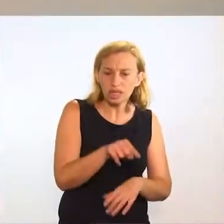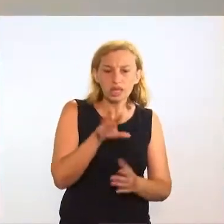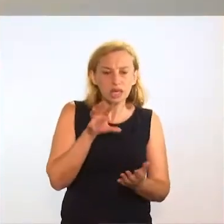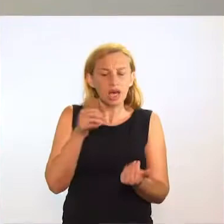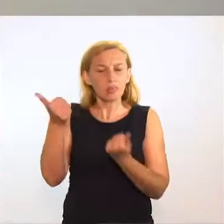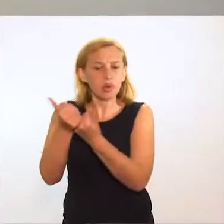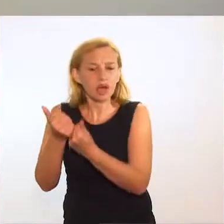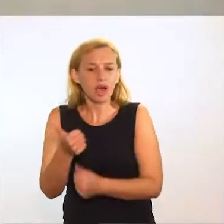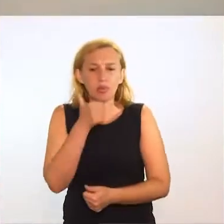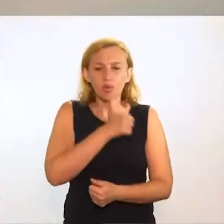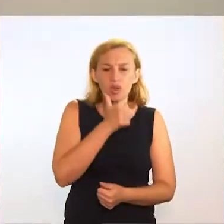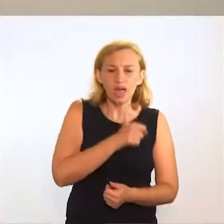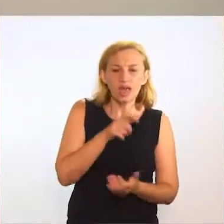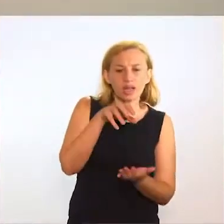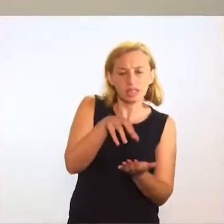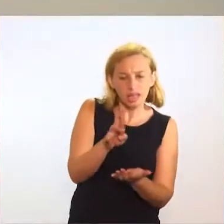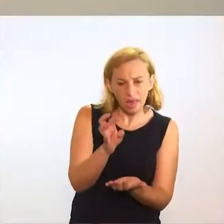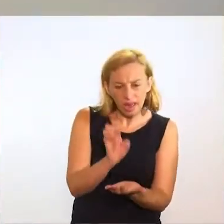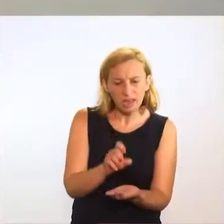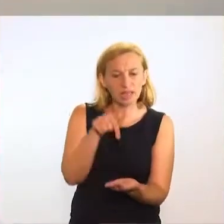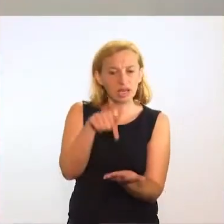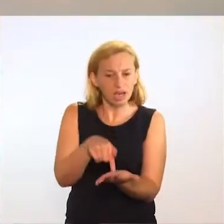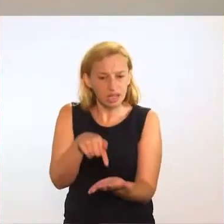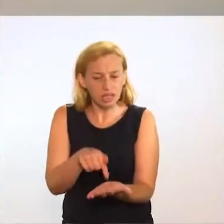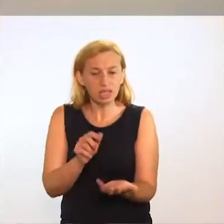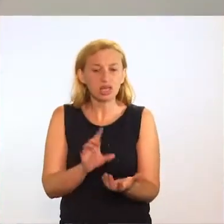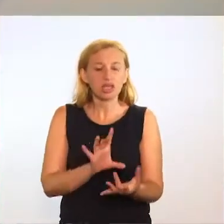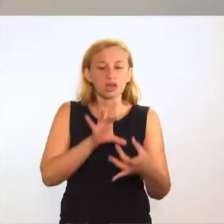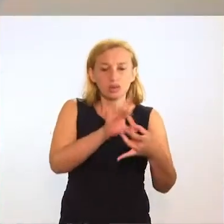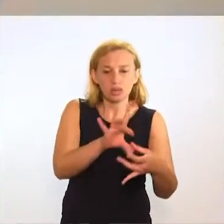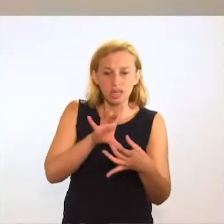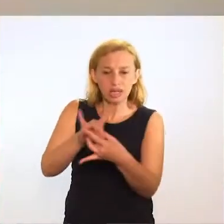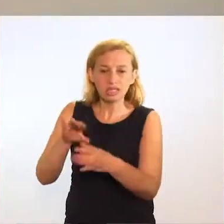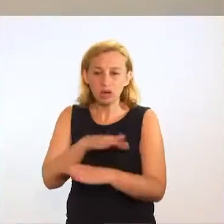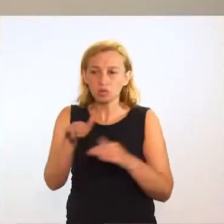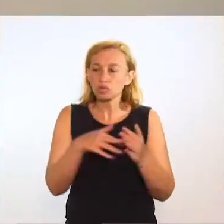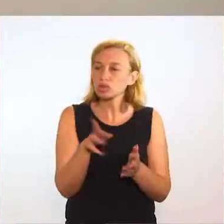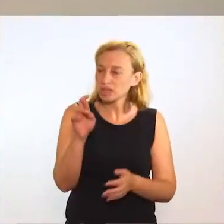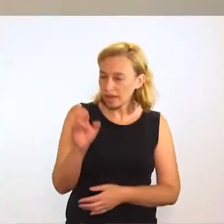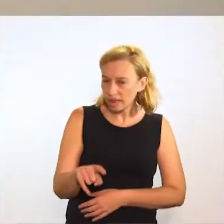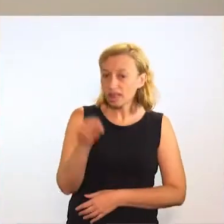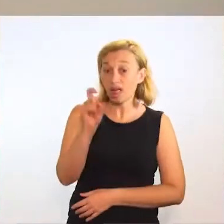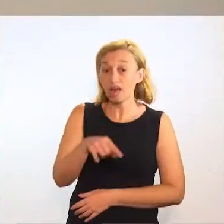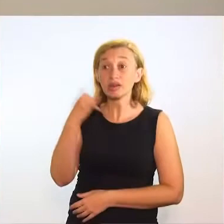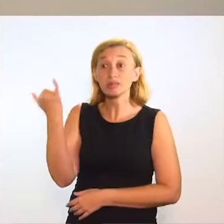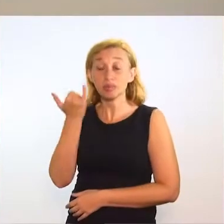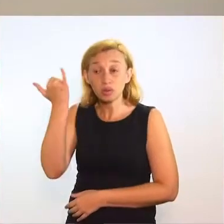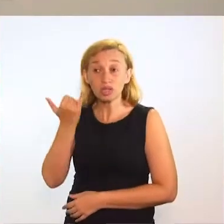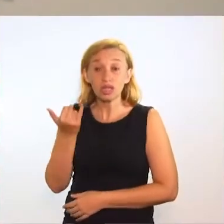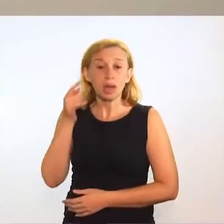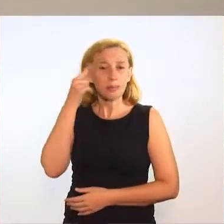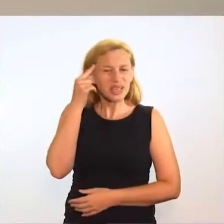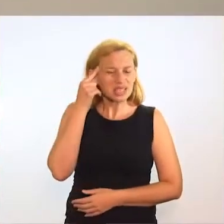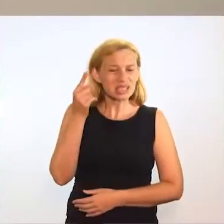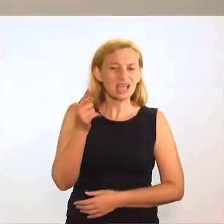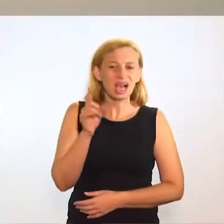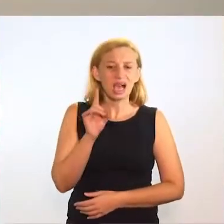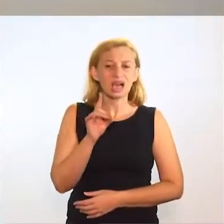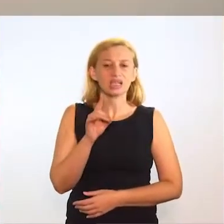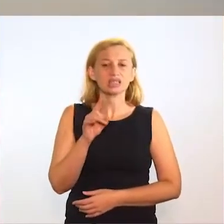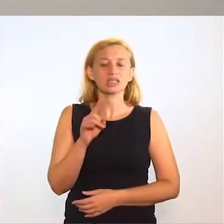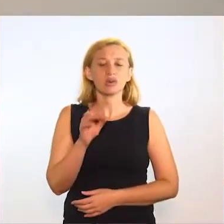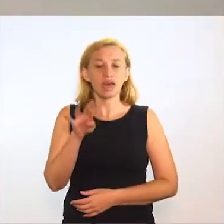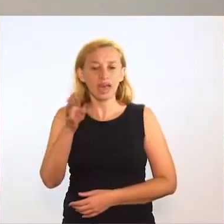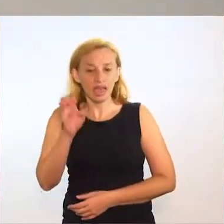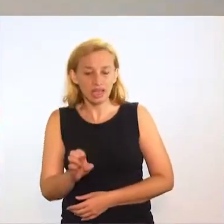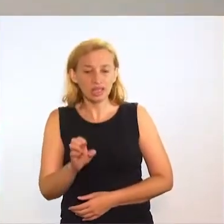está apoiando mulheres, uma rede assim, assim. Então, acho que contar com a rede de todo mundo foi importante, né? De pensar também que a gente